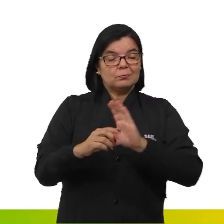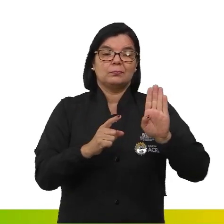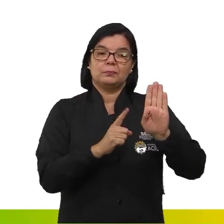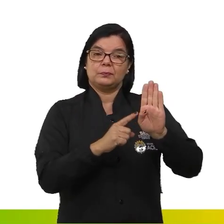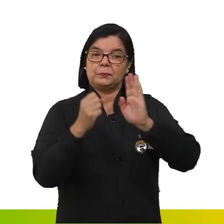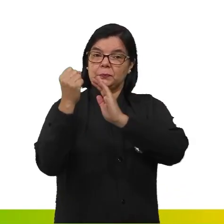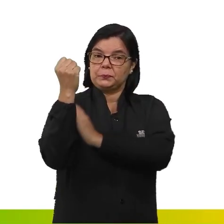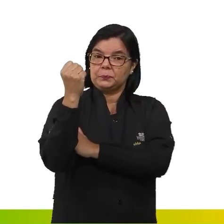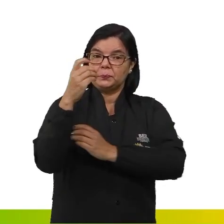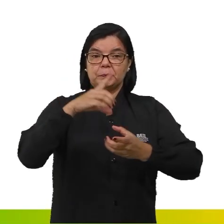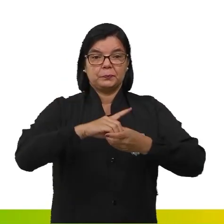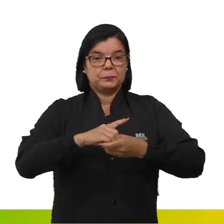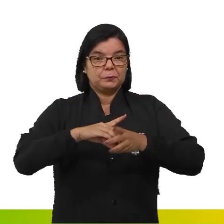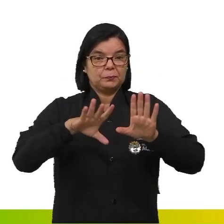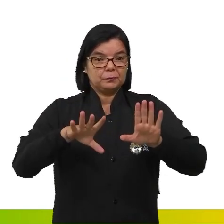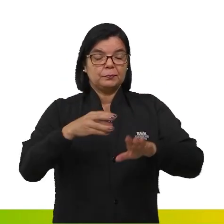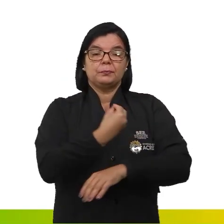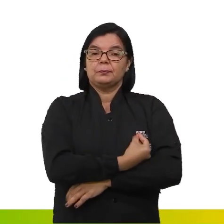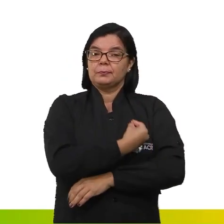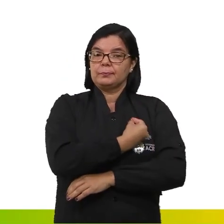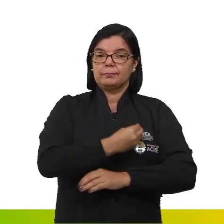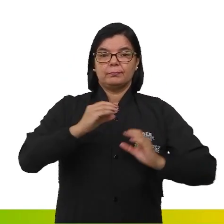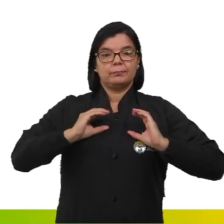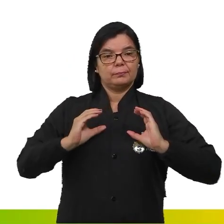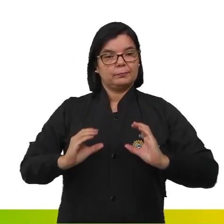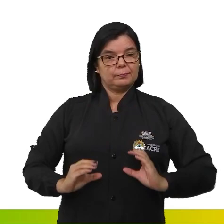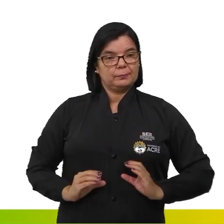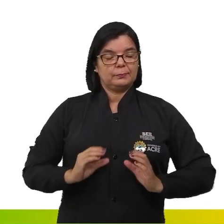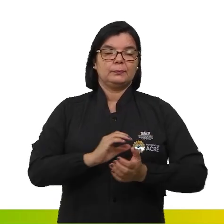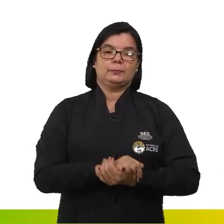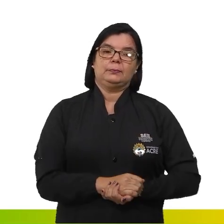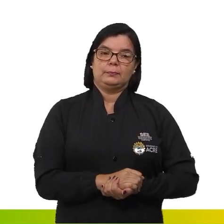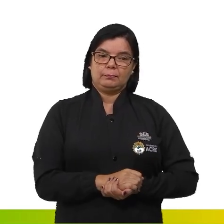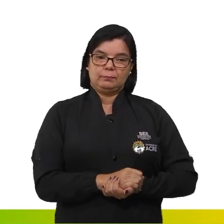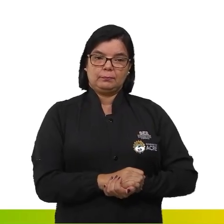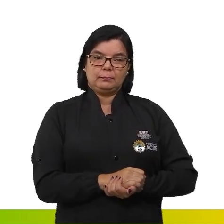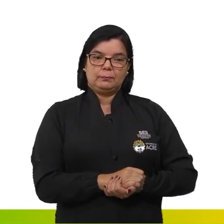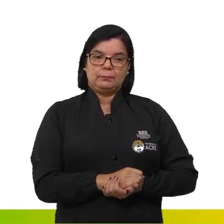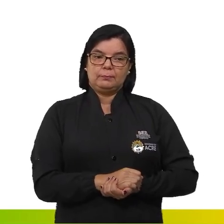Letra B, fortalecimento da democracia e da participação cidadã.